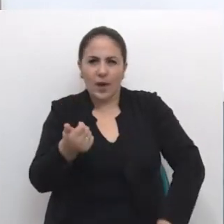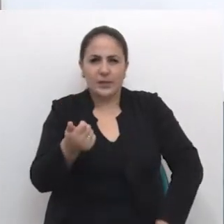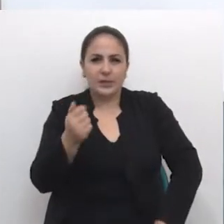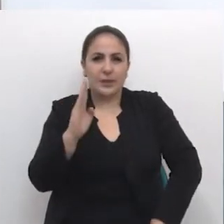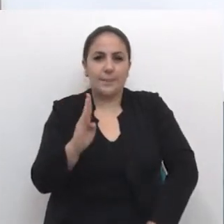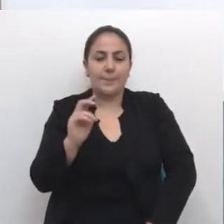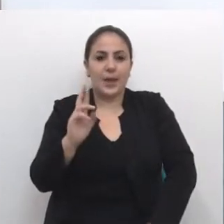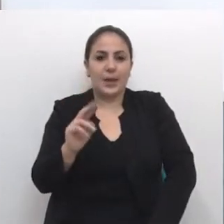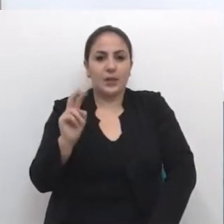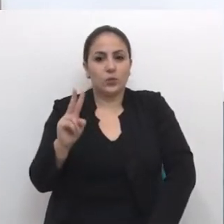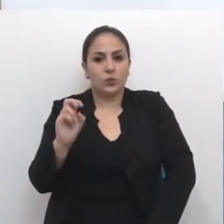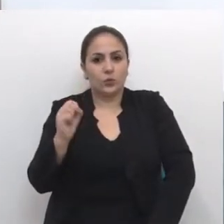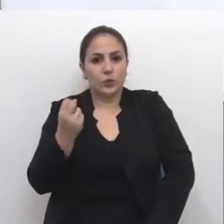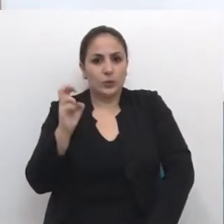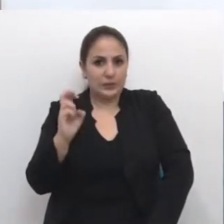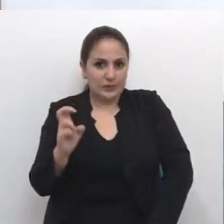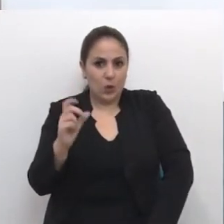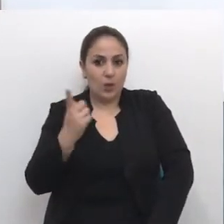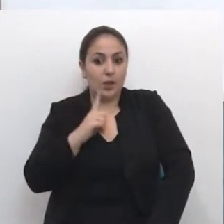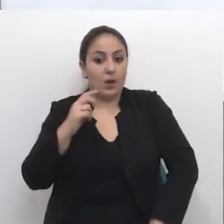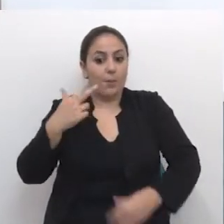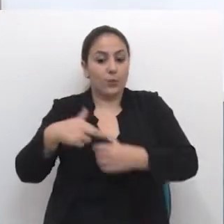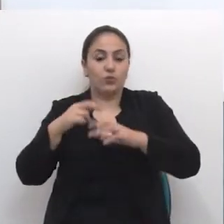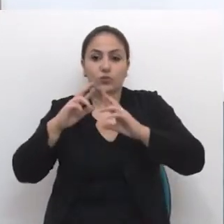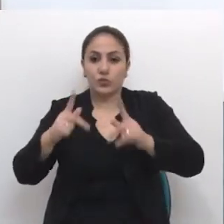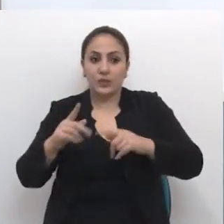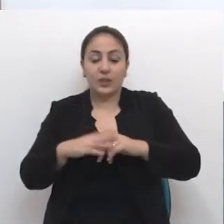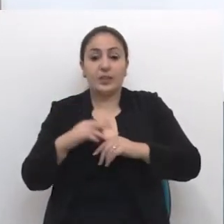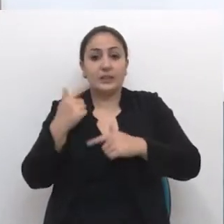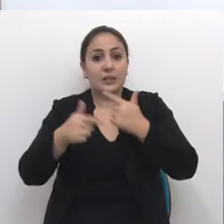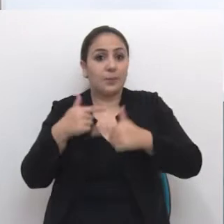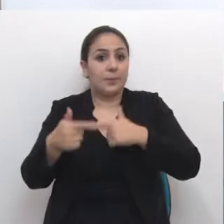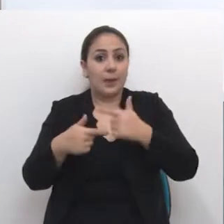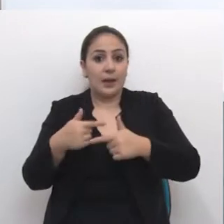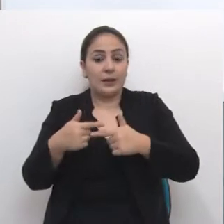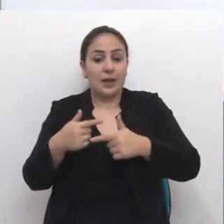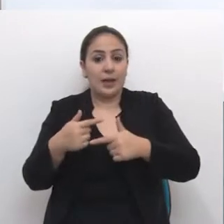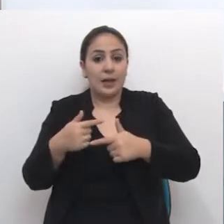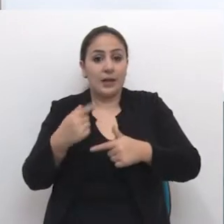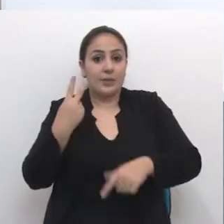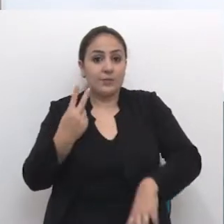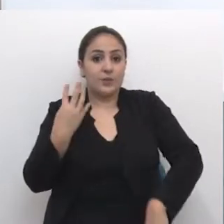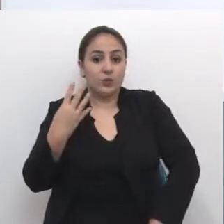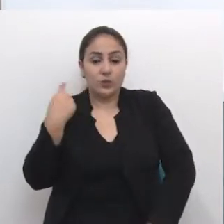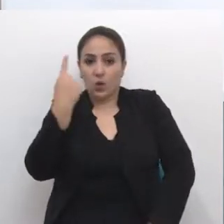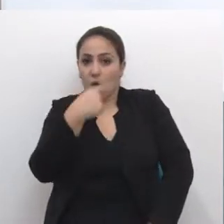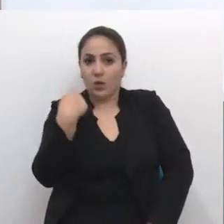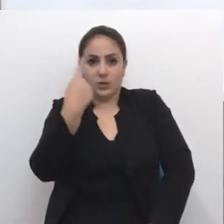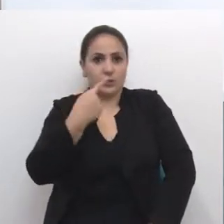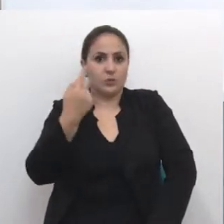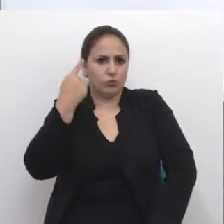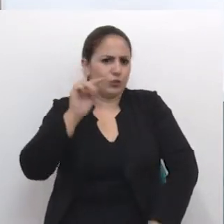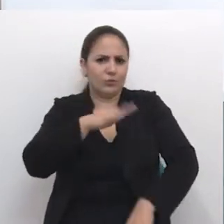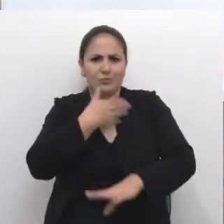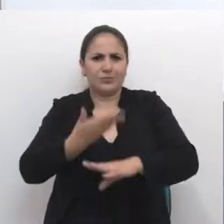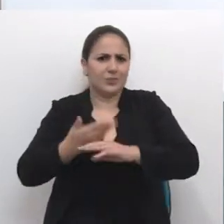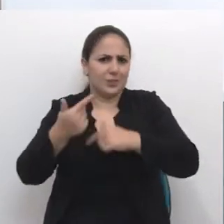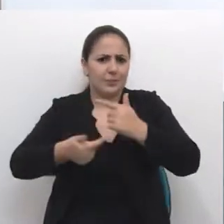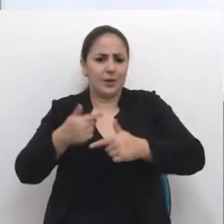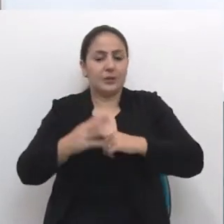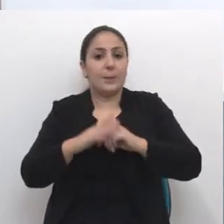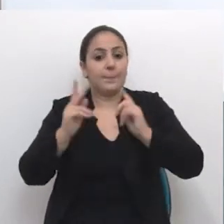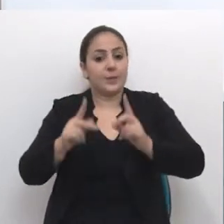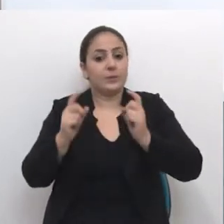na BR-285, e esse posto tem um diferencial, ele trabalha 24 horas, né? Então, os consumidores do